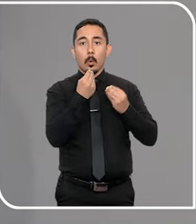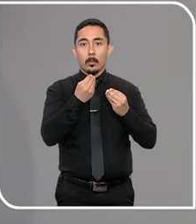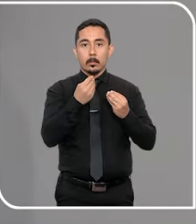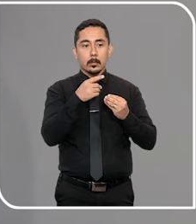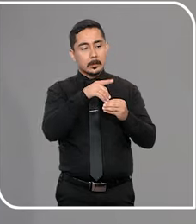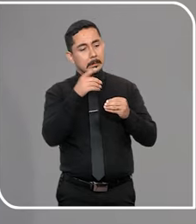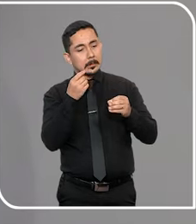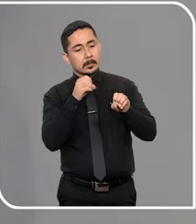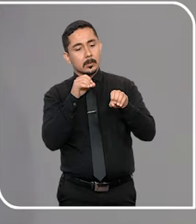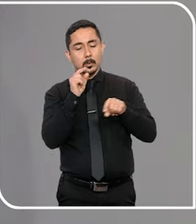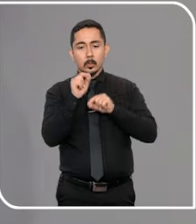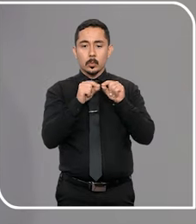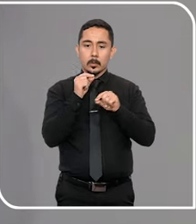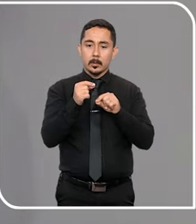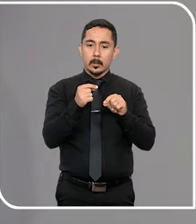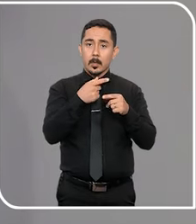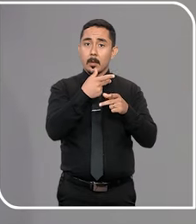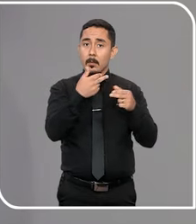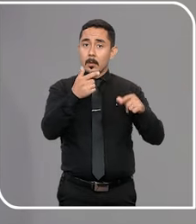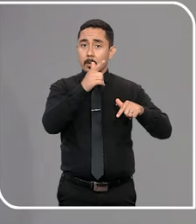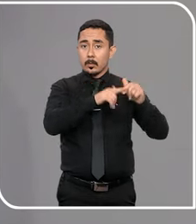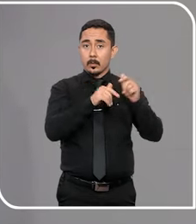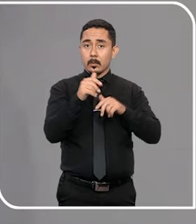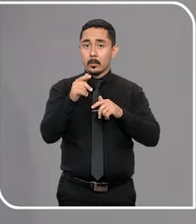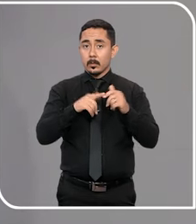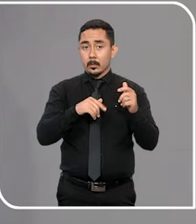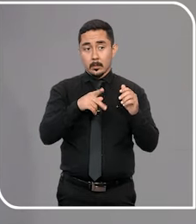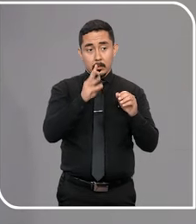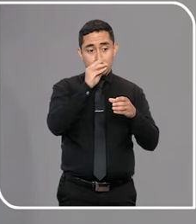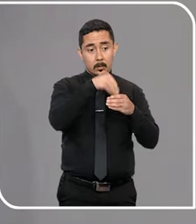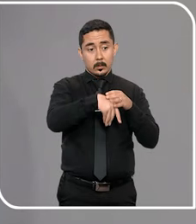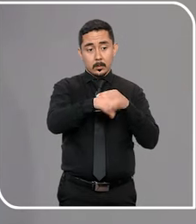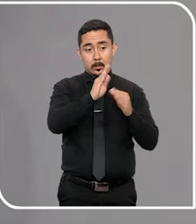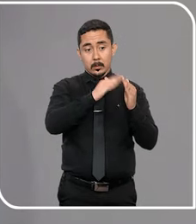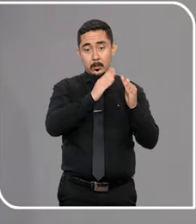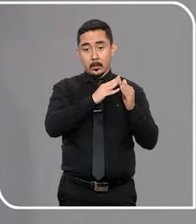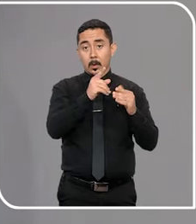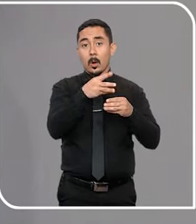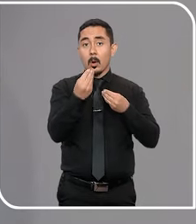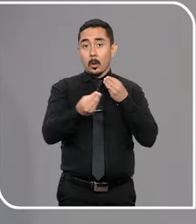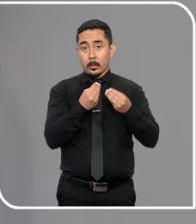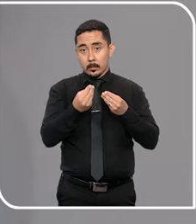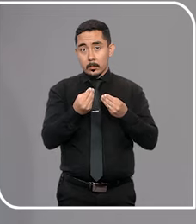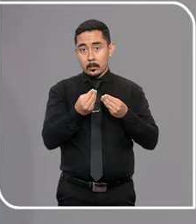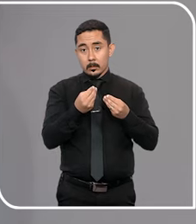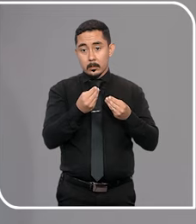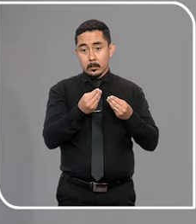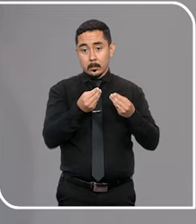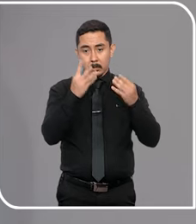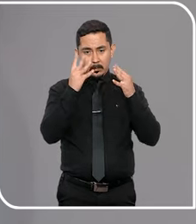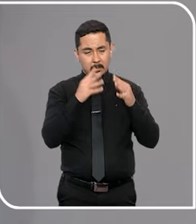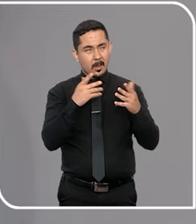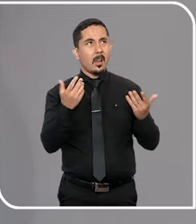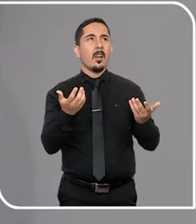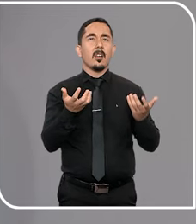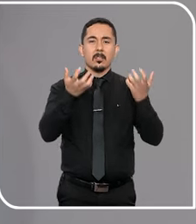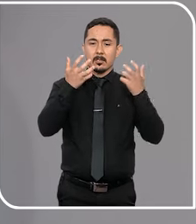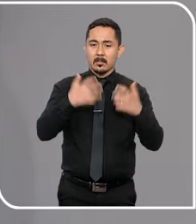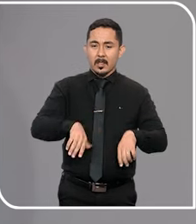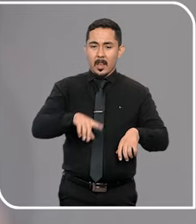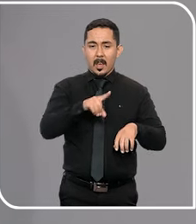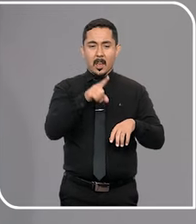tratada será que as características elas são aceitas em cas Será que ela escuta coisa do